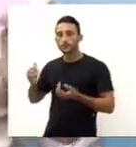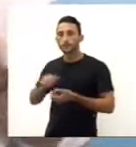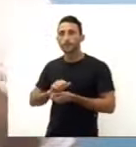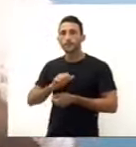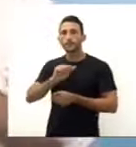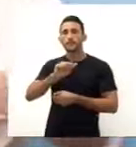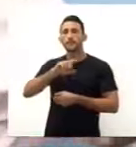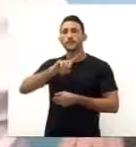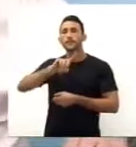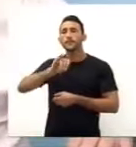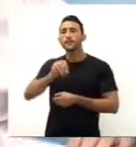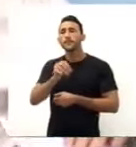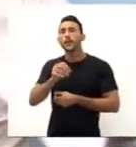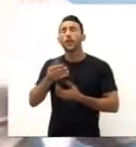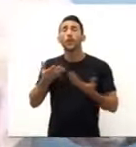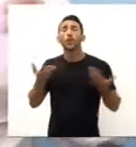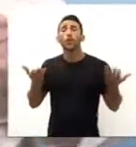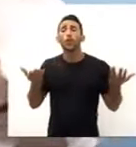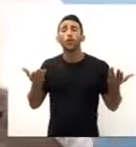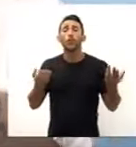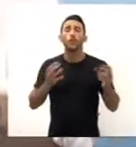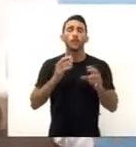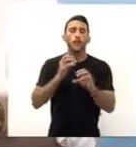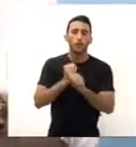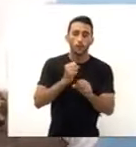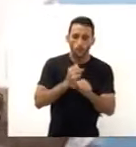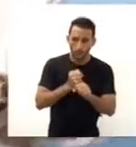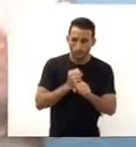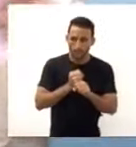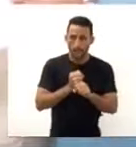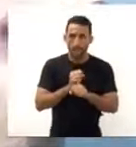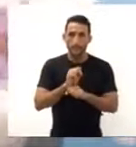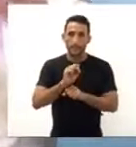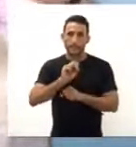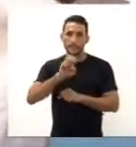E como que eu calculo seno e cosseno